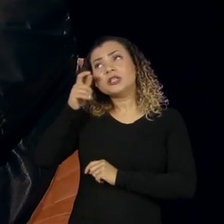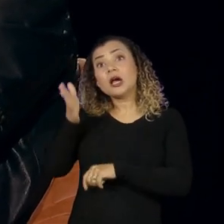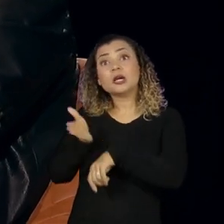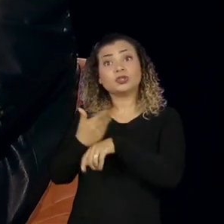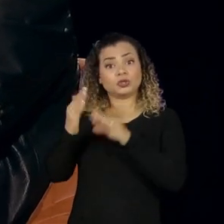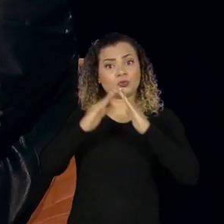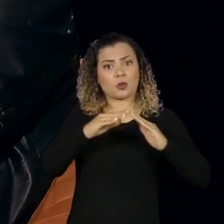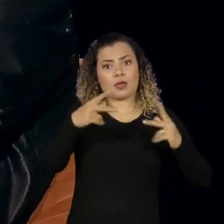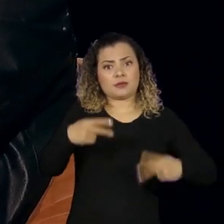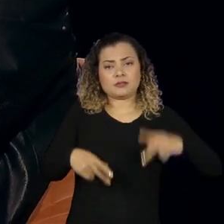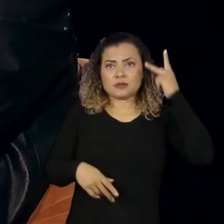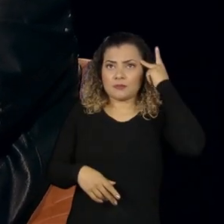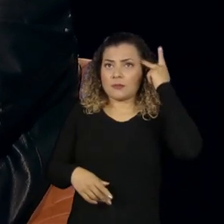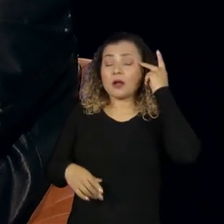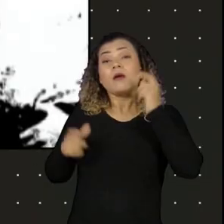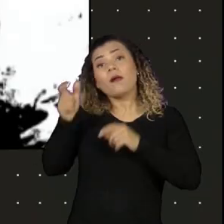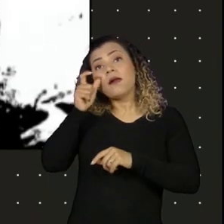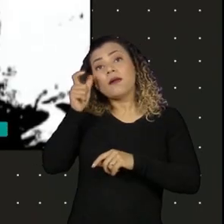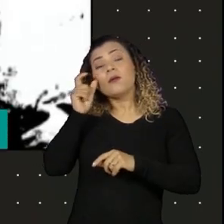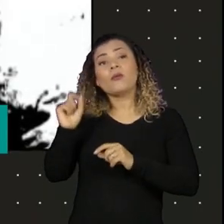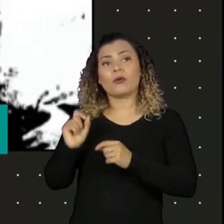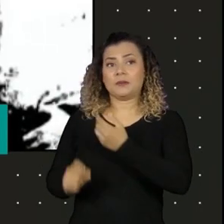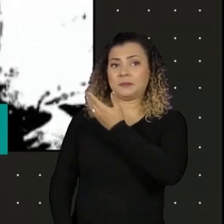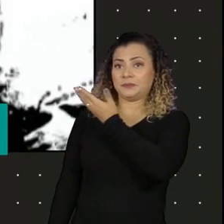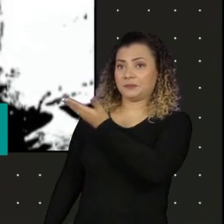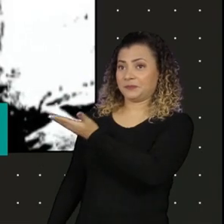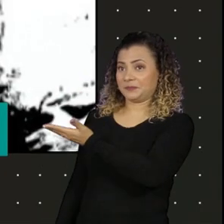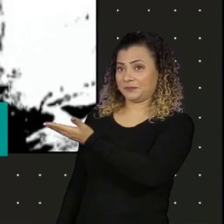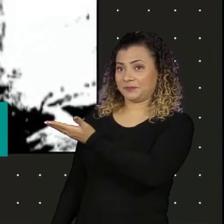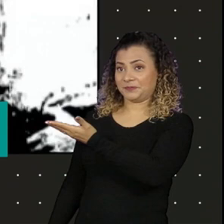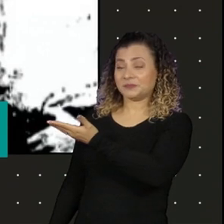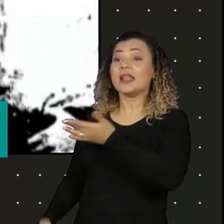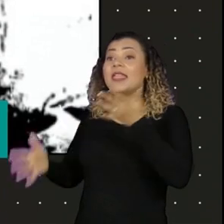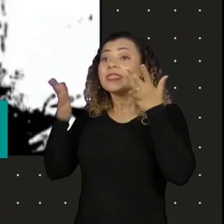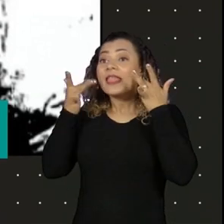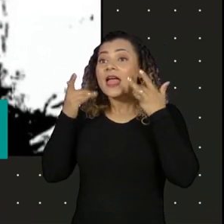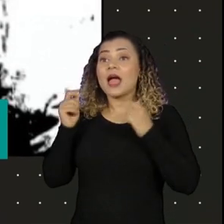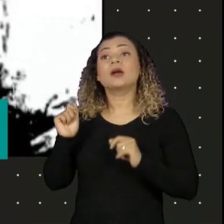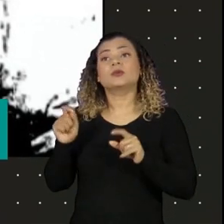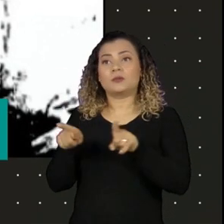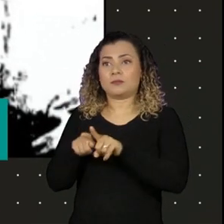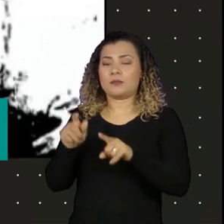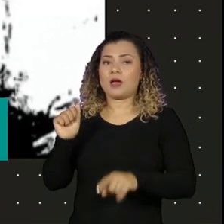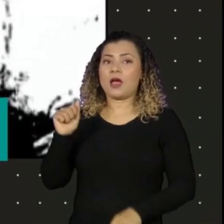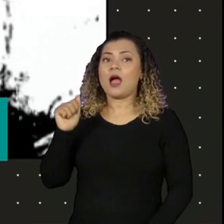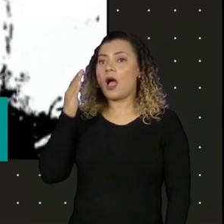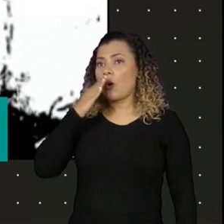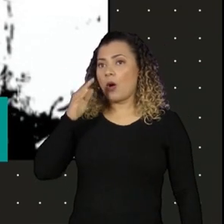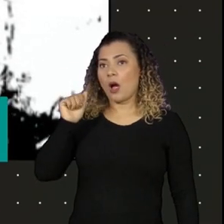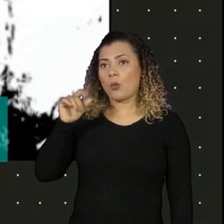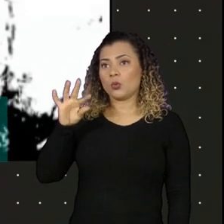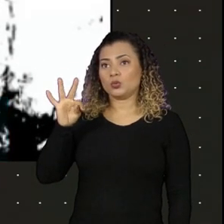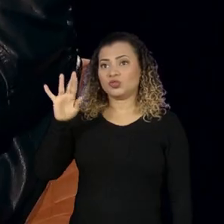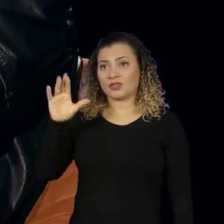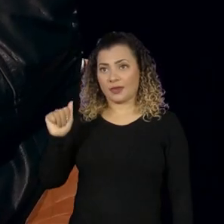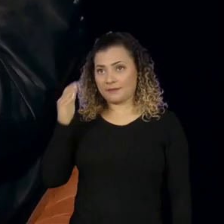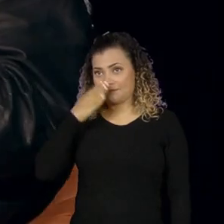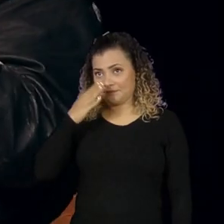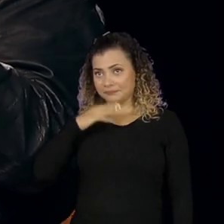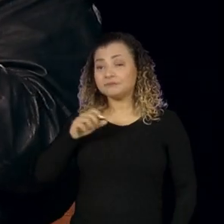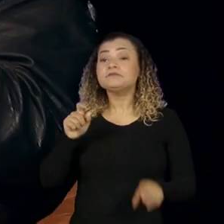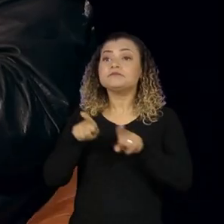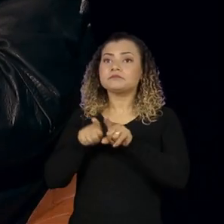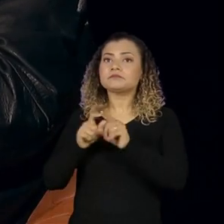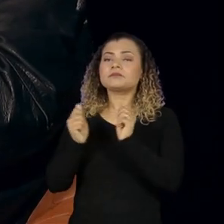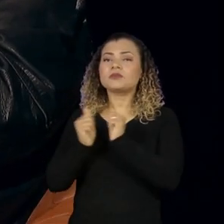aqui, Besame Múcio, do Mário Prata, ali no Teatro Augusta, e ele fazia peça, né? Como ator. Ele e o